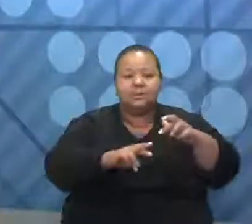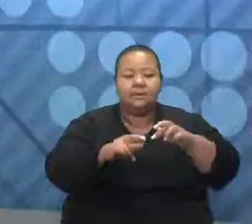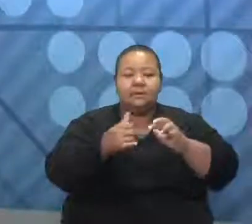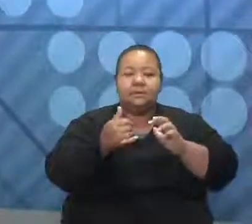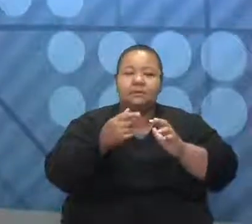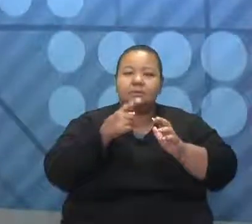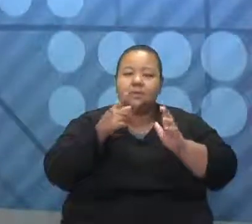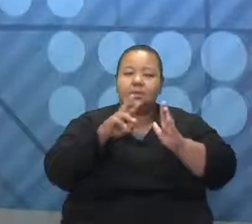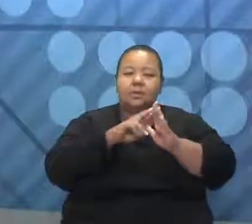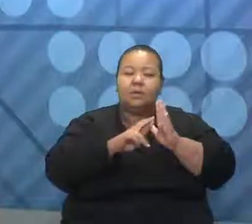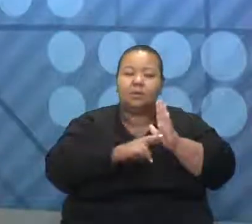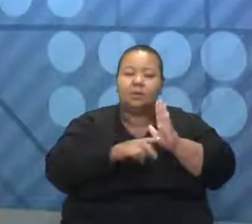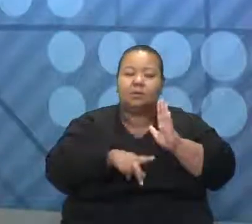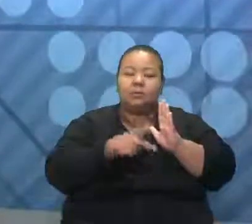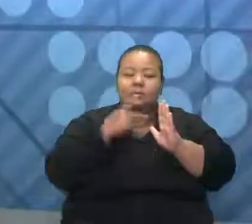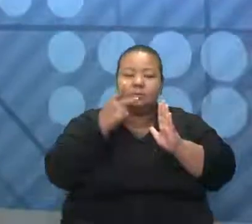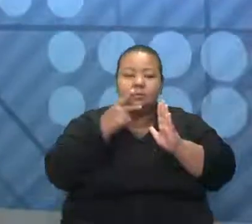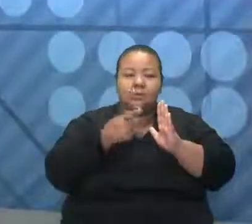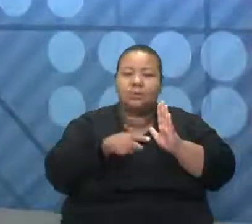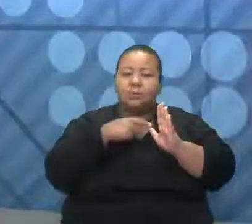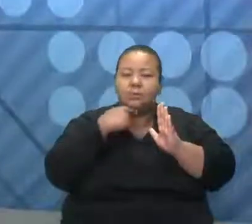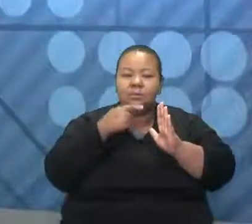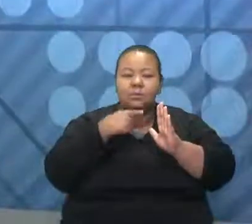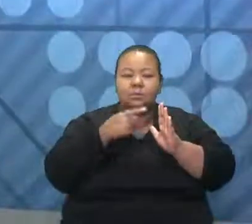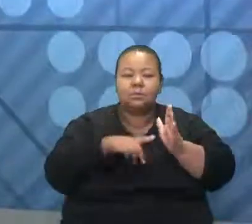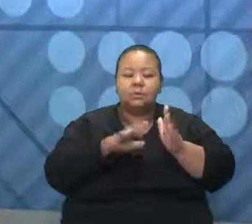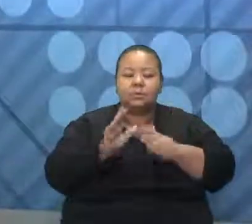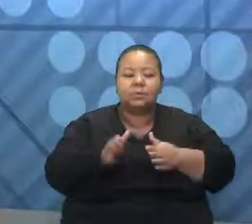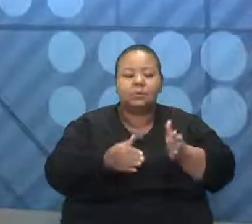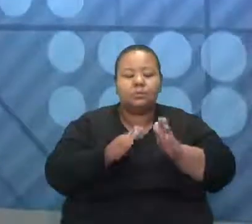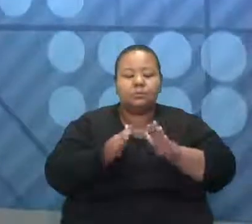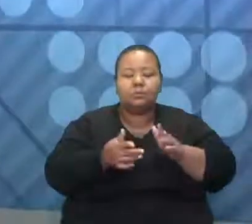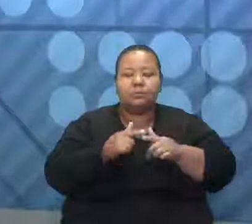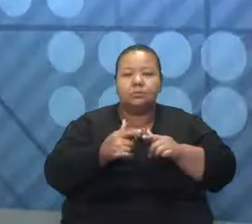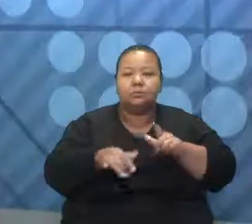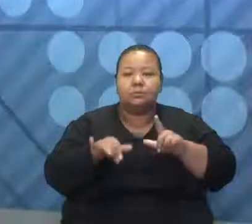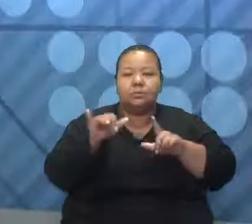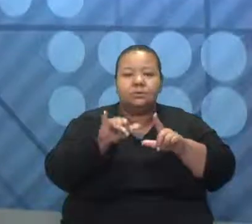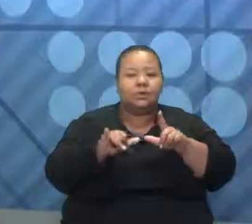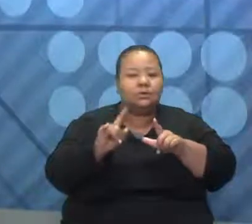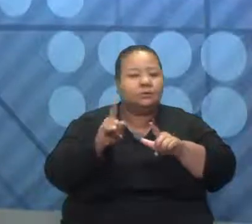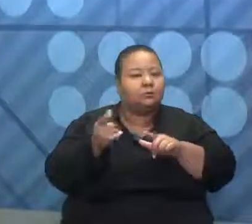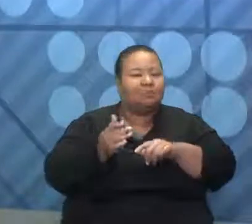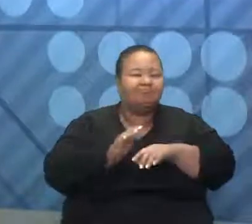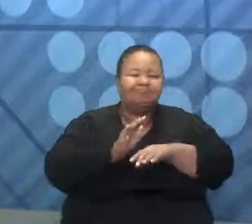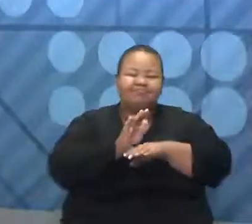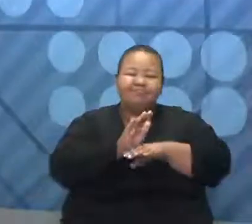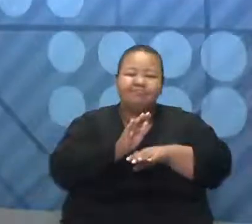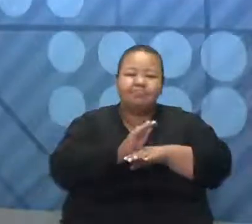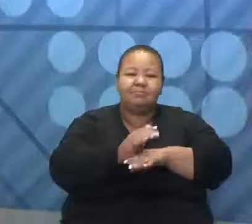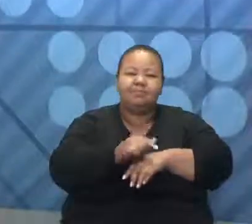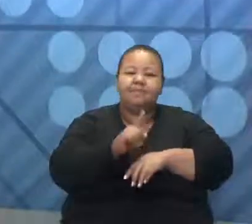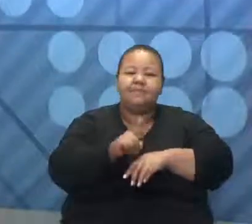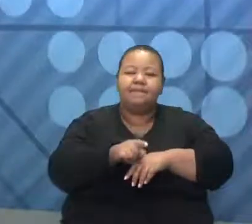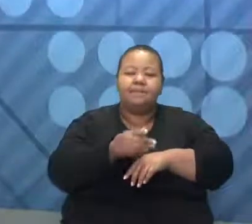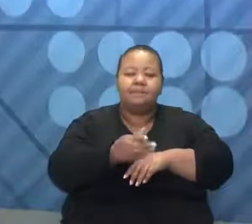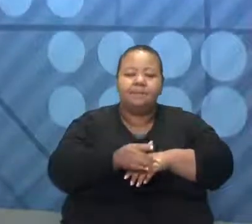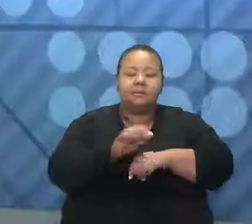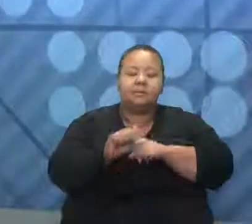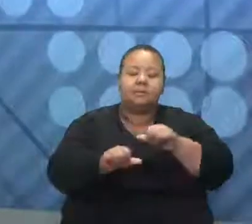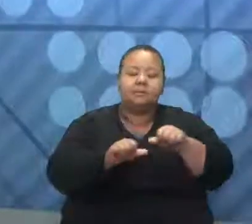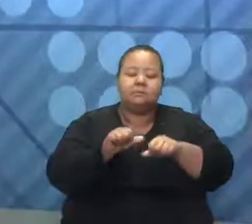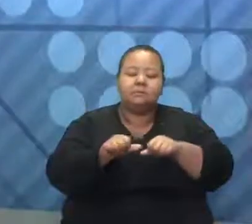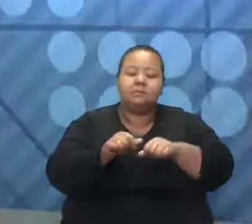chegar no relatório, olha, não conseguiu produzir mais porque o layout não ajuda. E isso vai se tornando